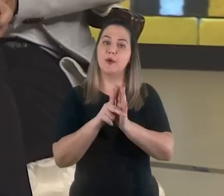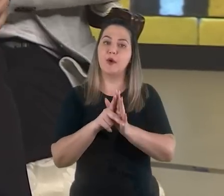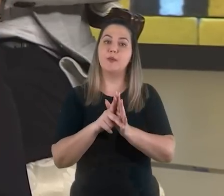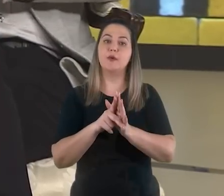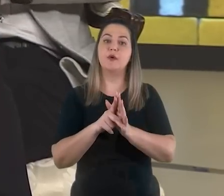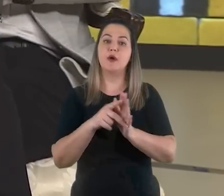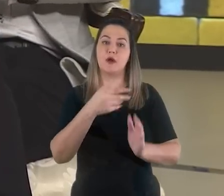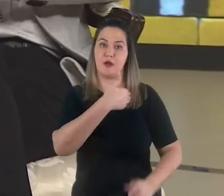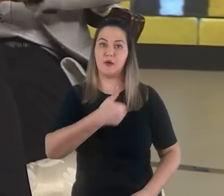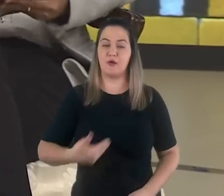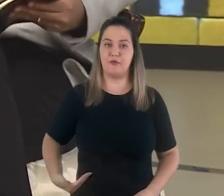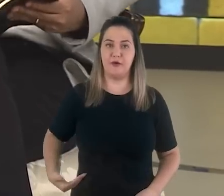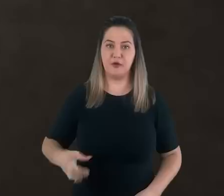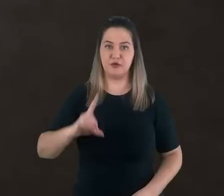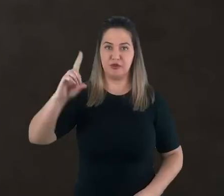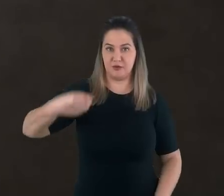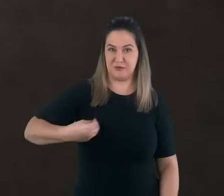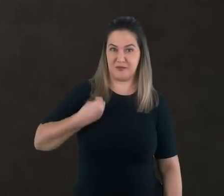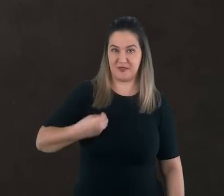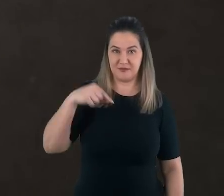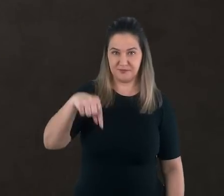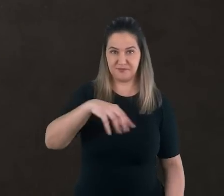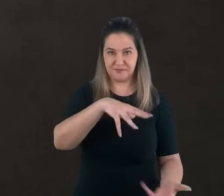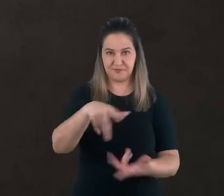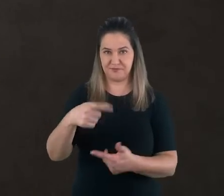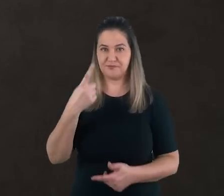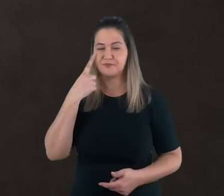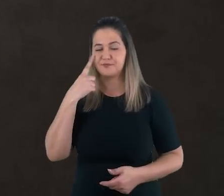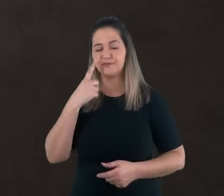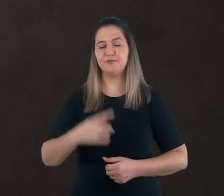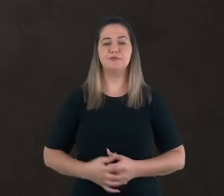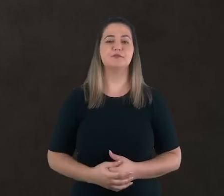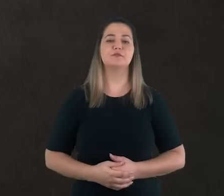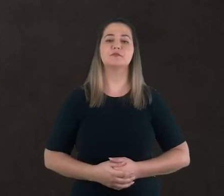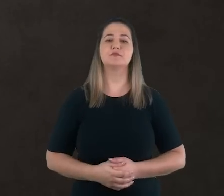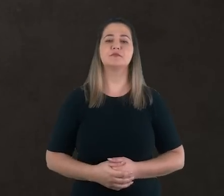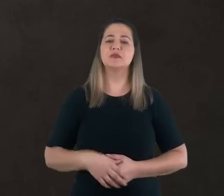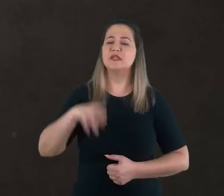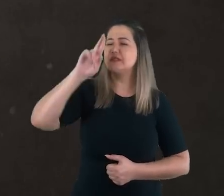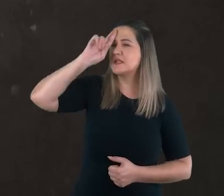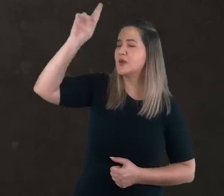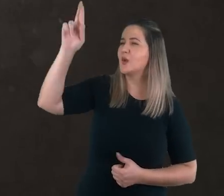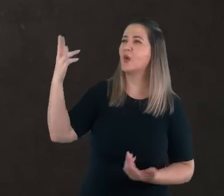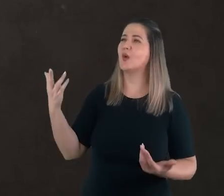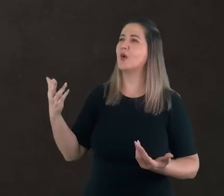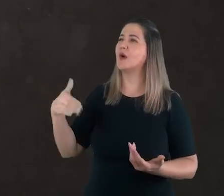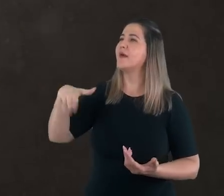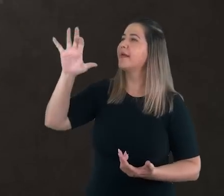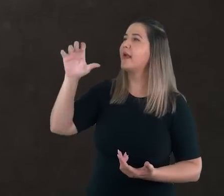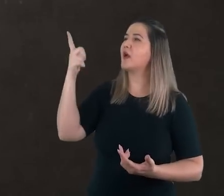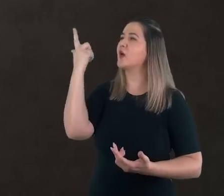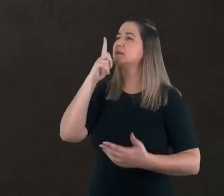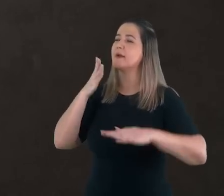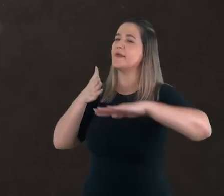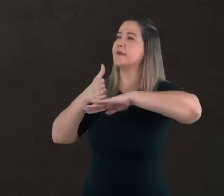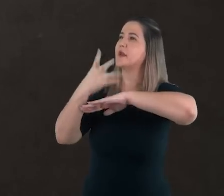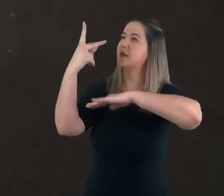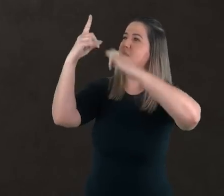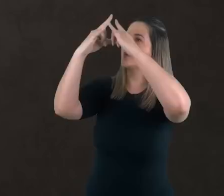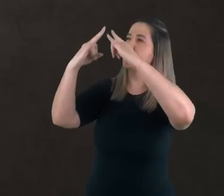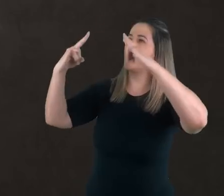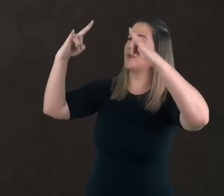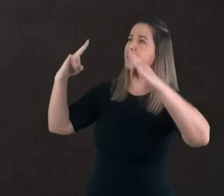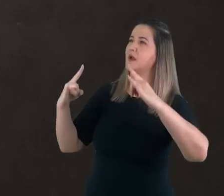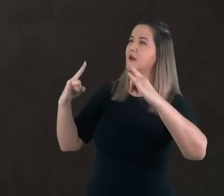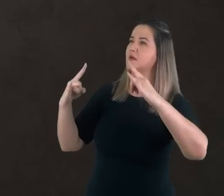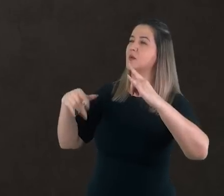Quer ver? Olha que interessante que diz a Bíblia. Senhor, quem habitará no teu tabernáculo? Quem morará no teu